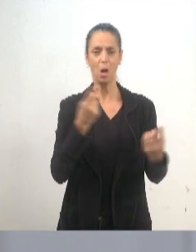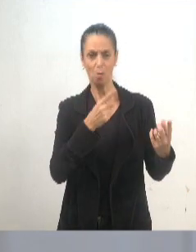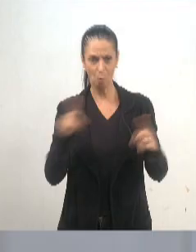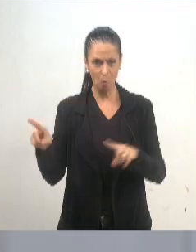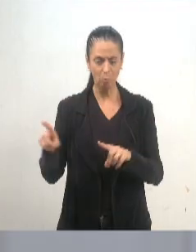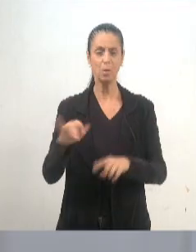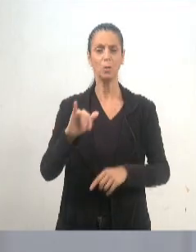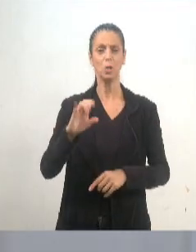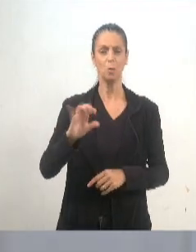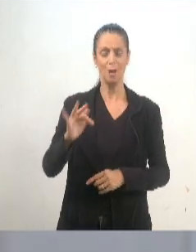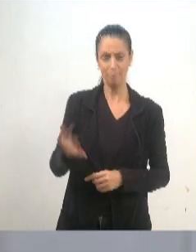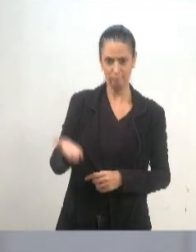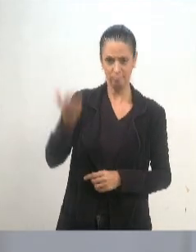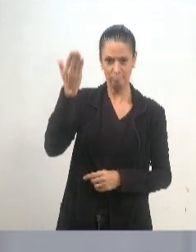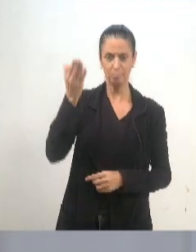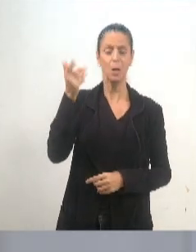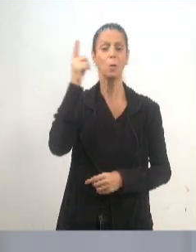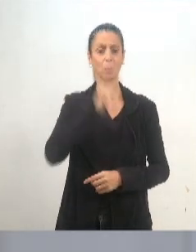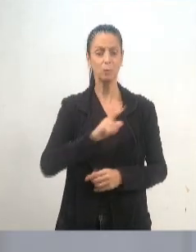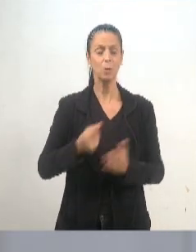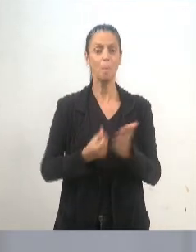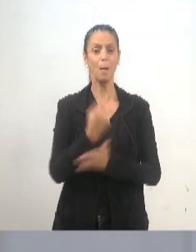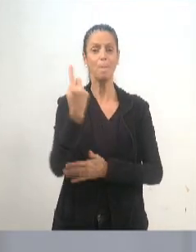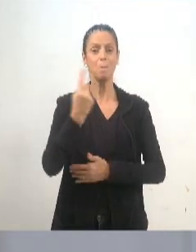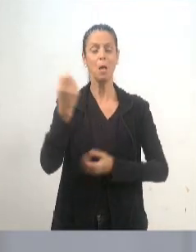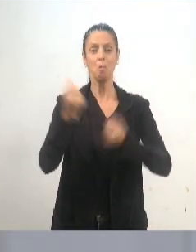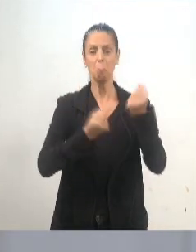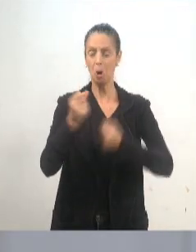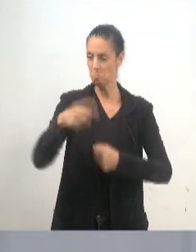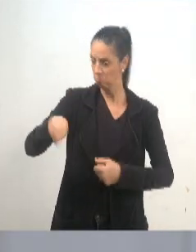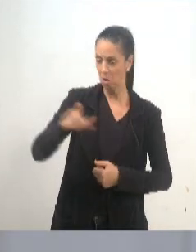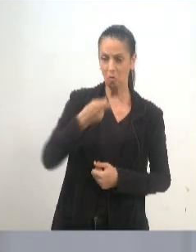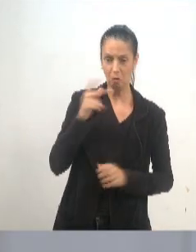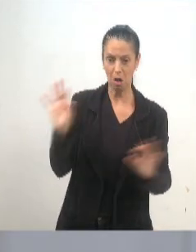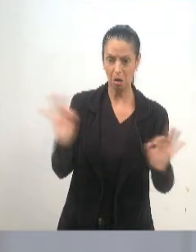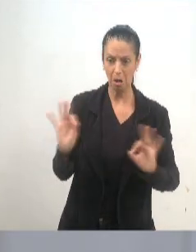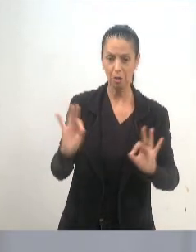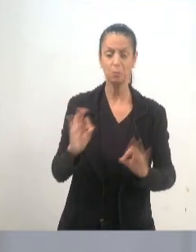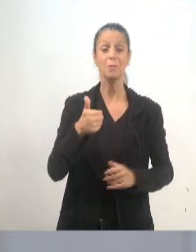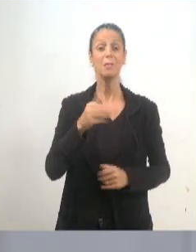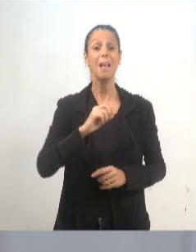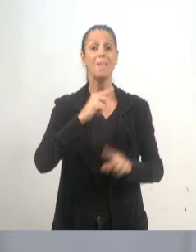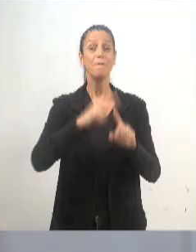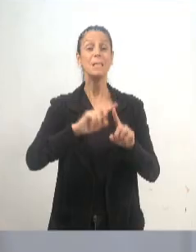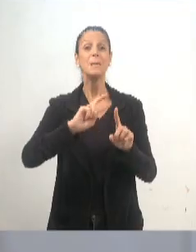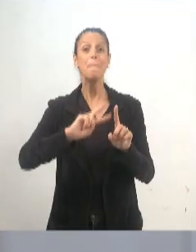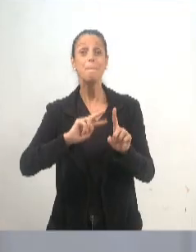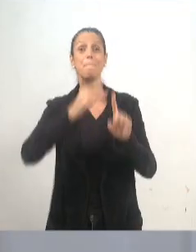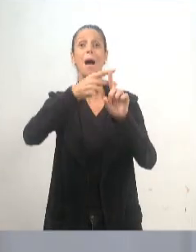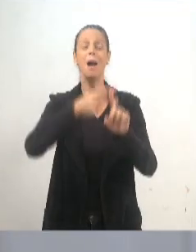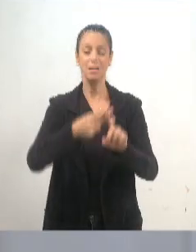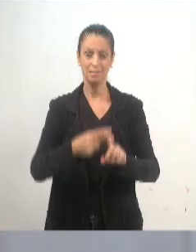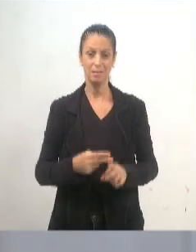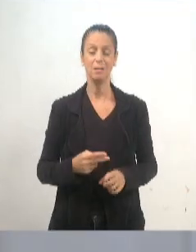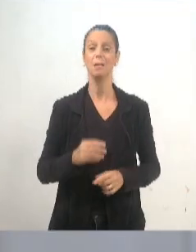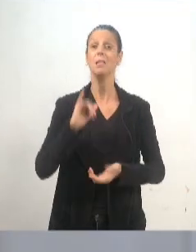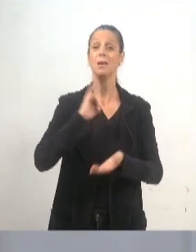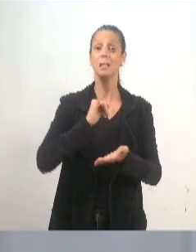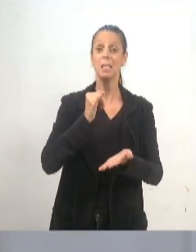do IOF para quem quer financiar o seu primeiro carro? Acho que não, né? 10 vezes mais impostos, custo 60